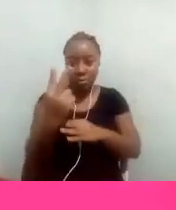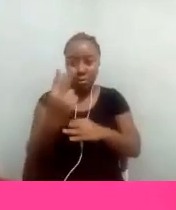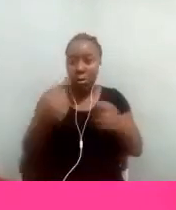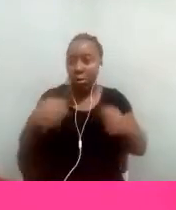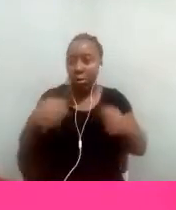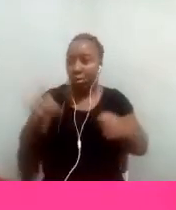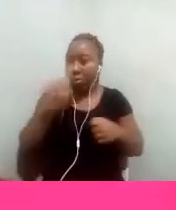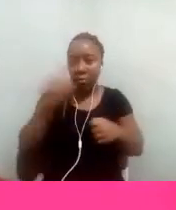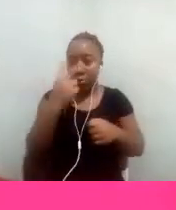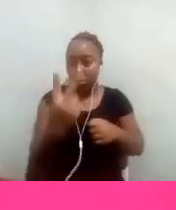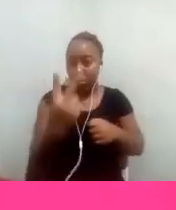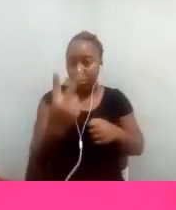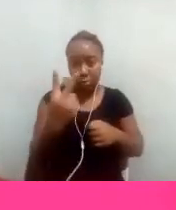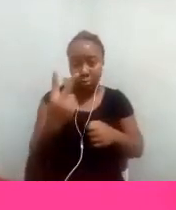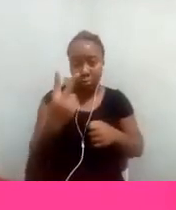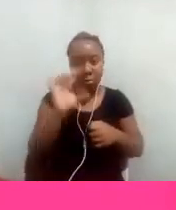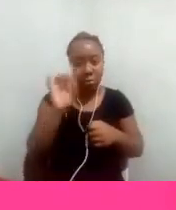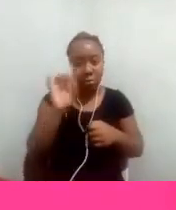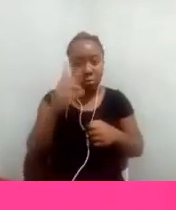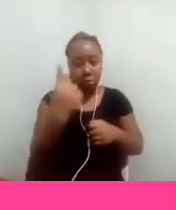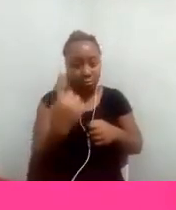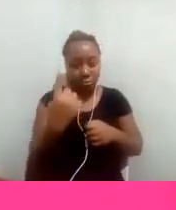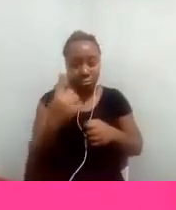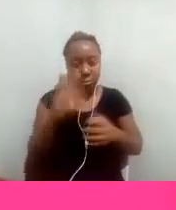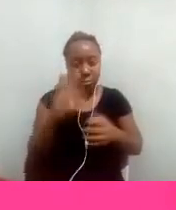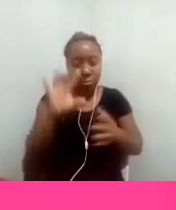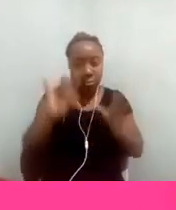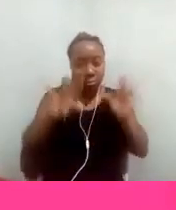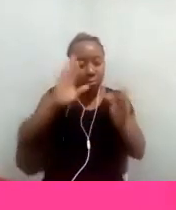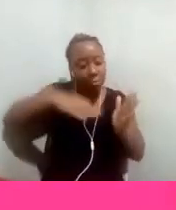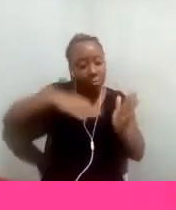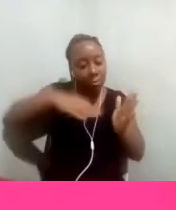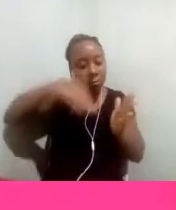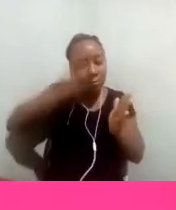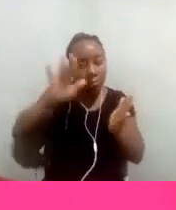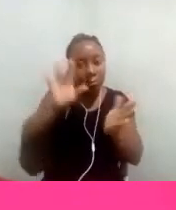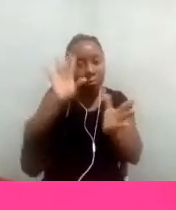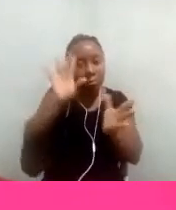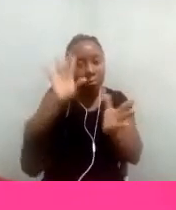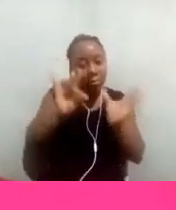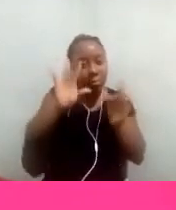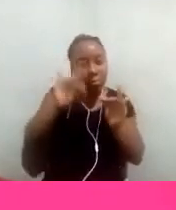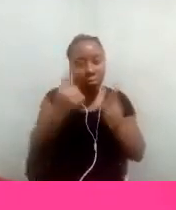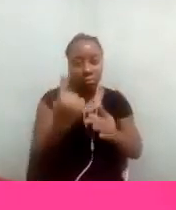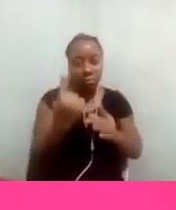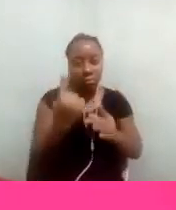vezes. É para passar cola e colar, só preciso uma vez. Tá aqui, ó.